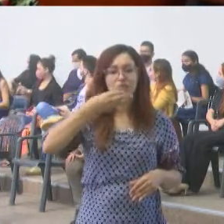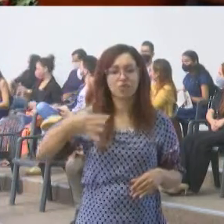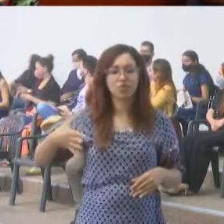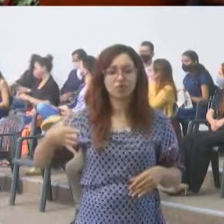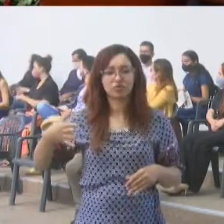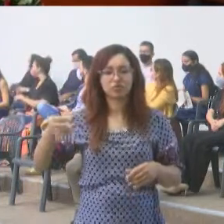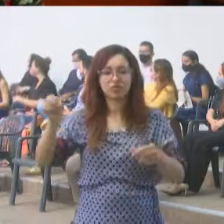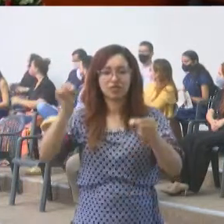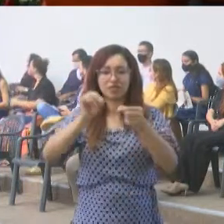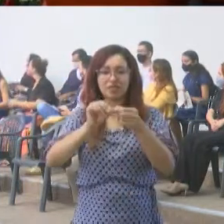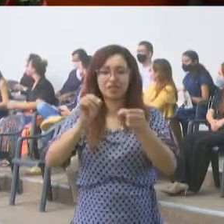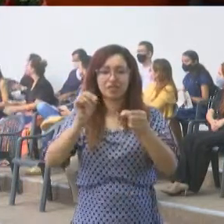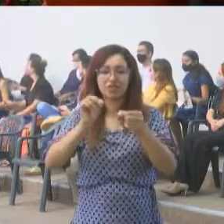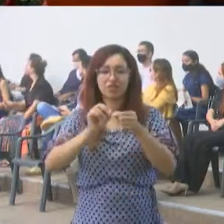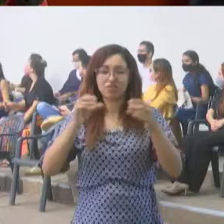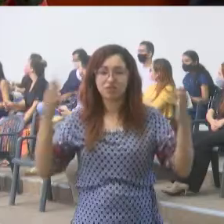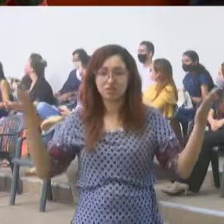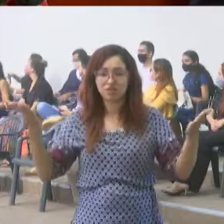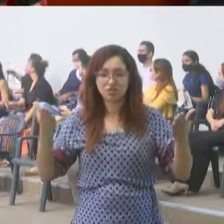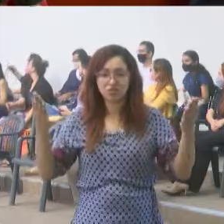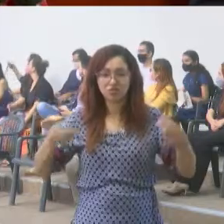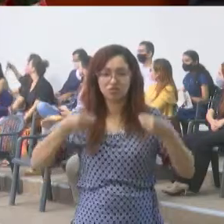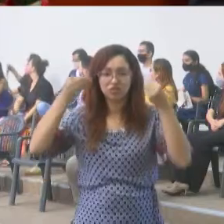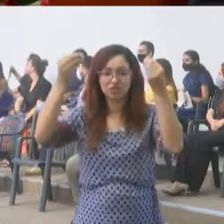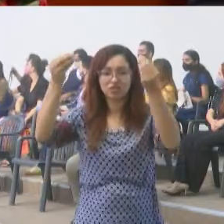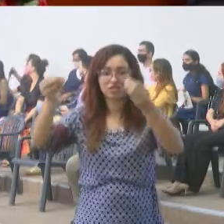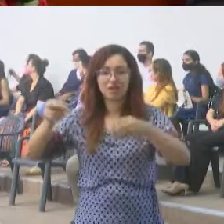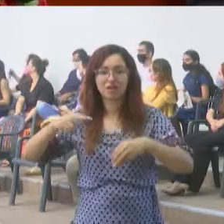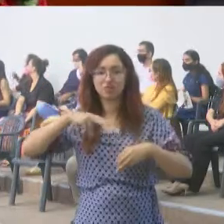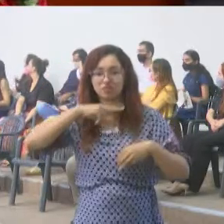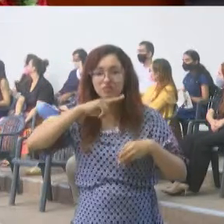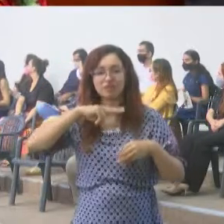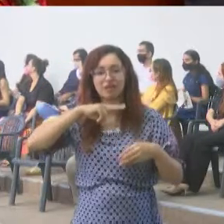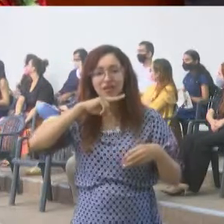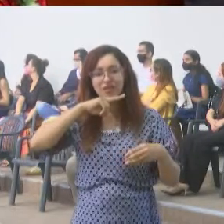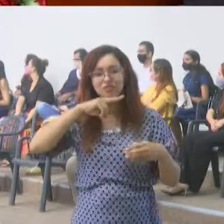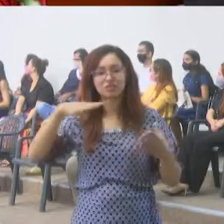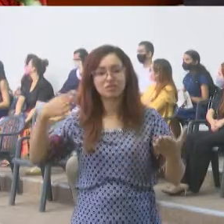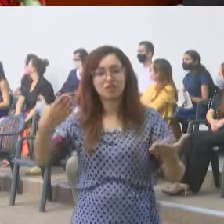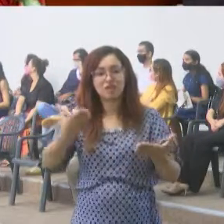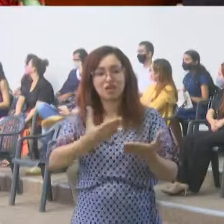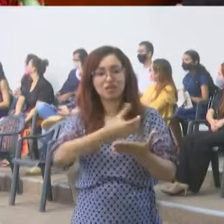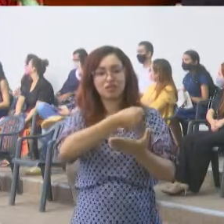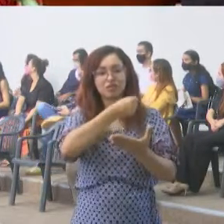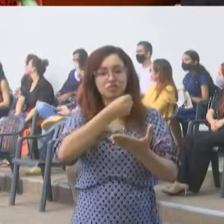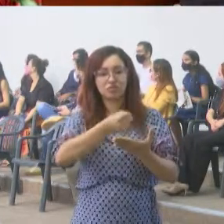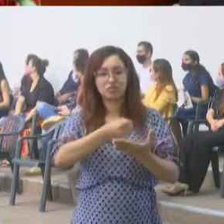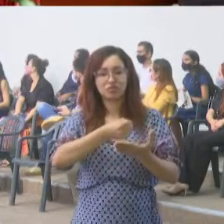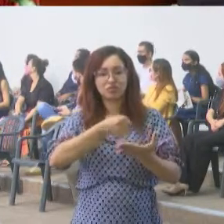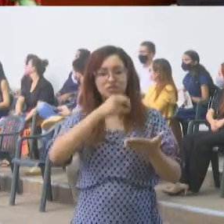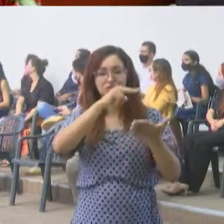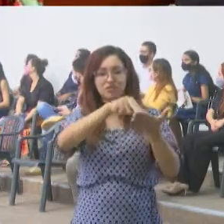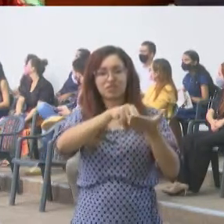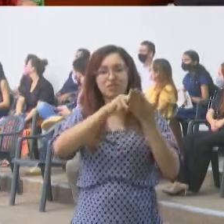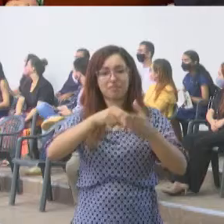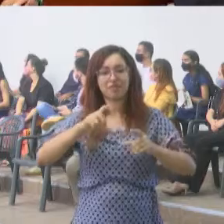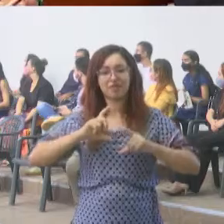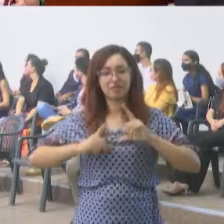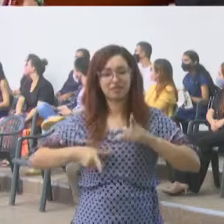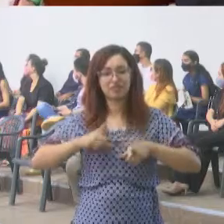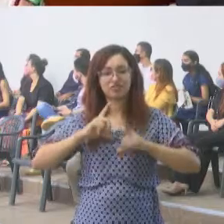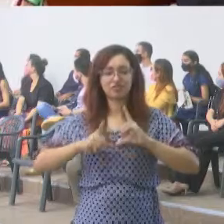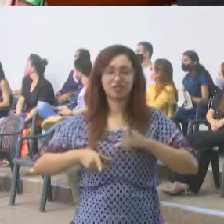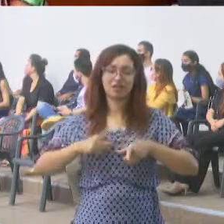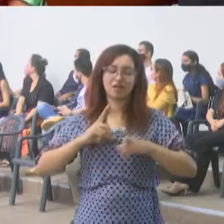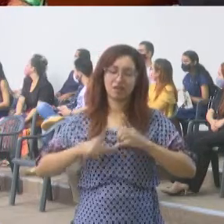Senhor bendito, que não deixou hoje de te dar um neto, será teu resgatador. E